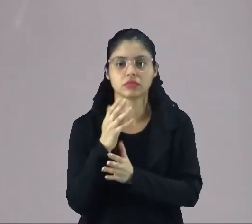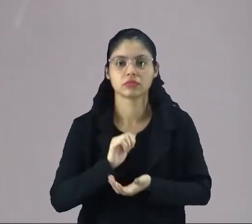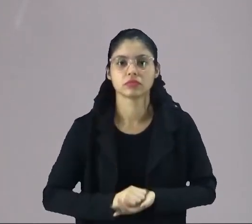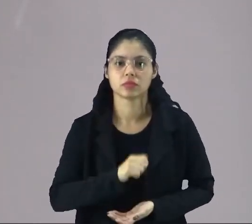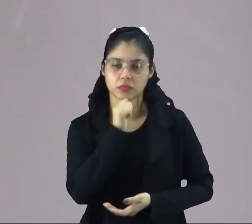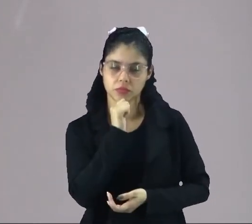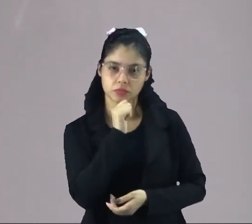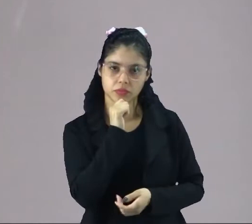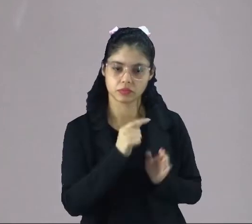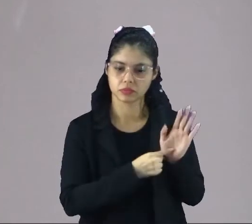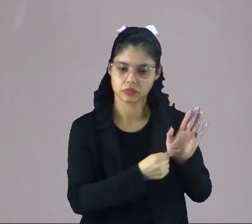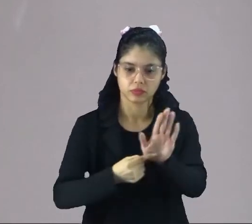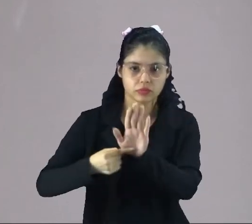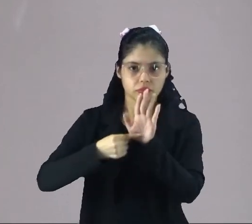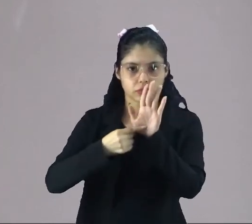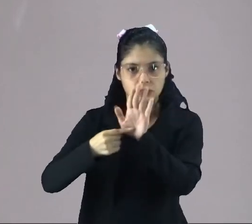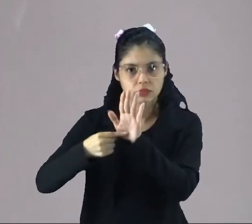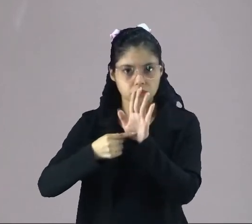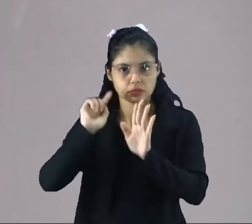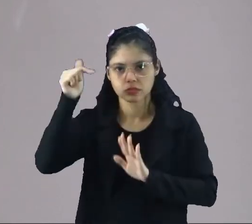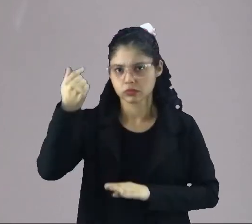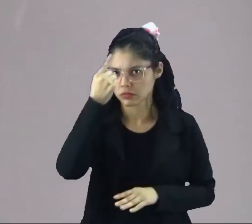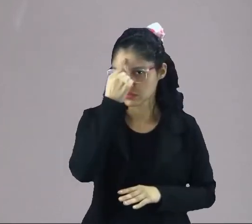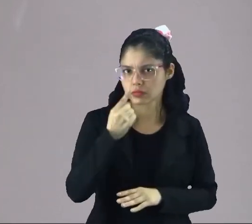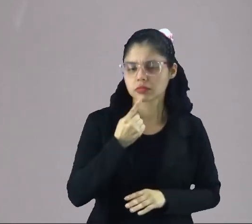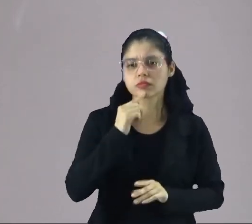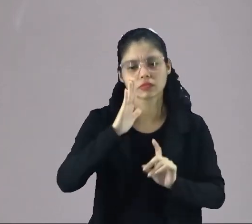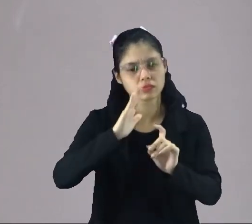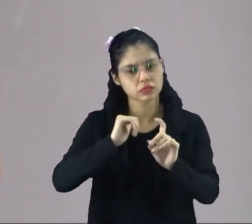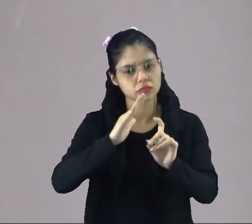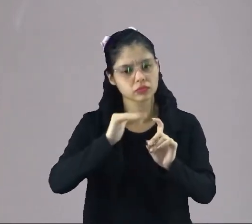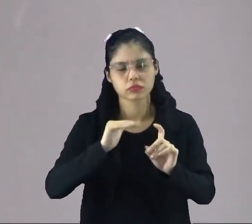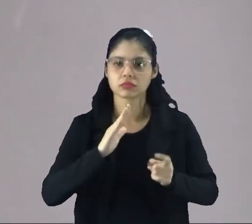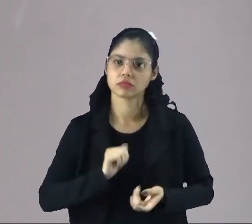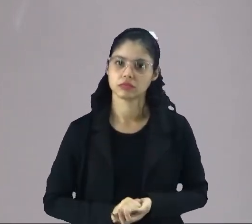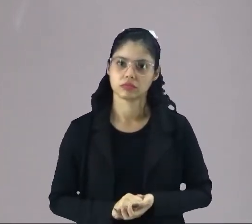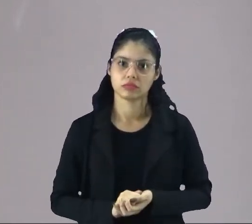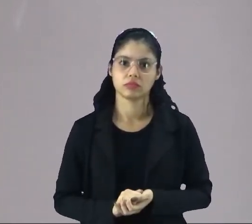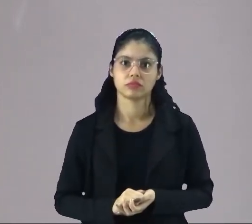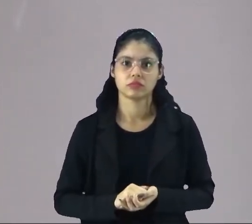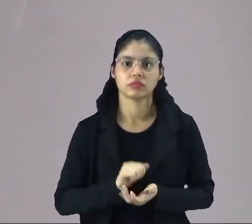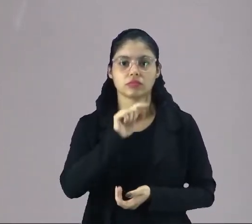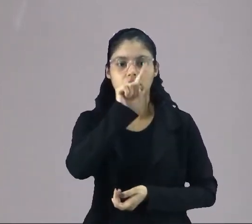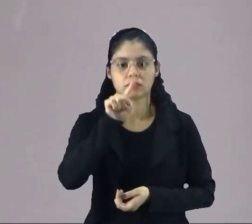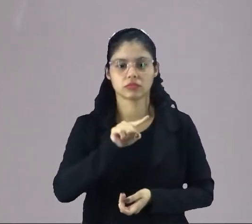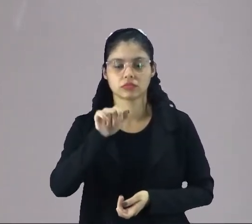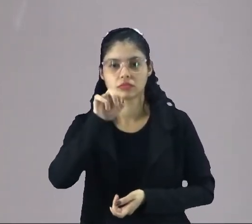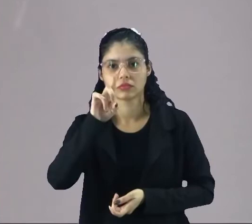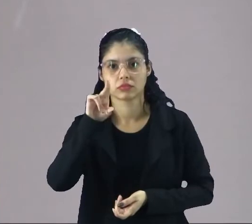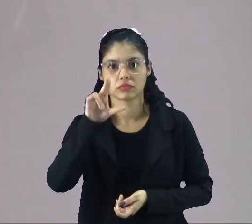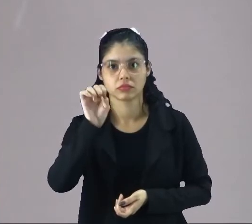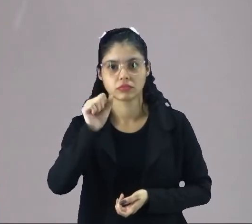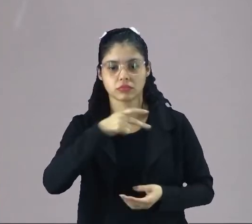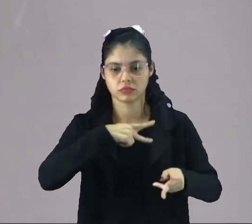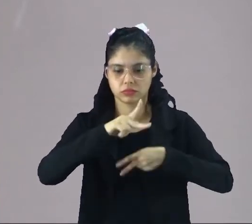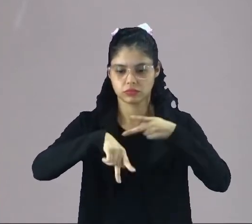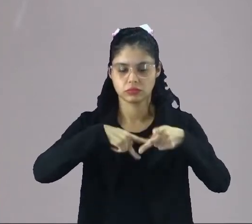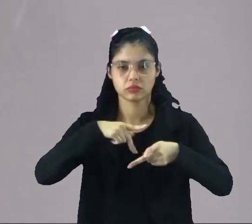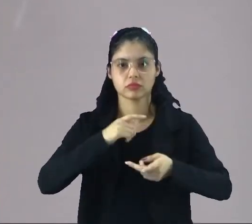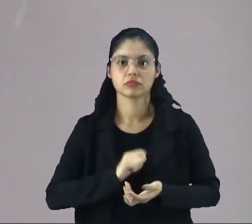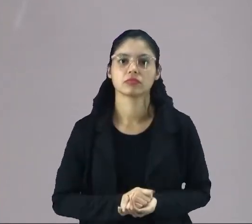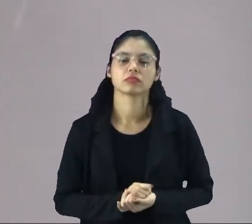aí para representar aquelas figuras mitológicas, né? Zeus ali no meio do povo,